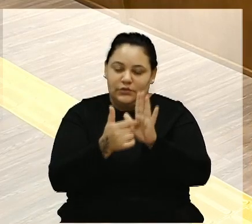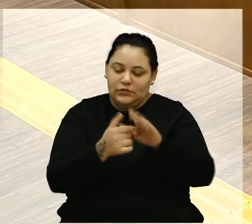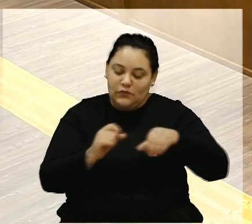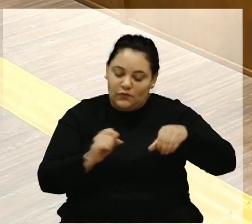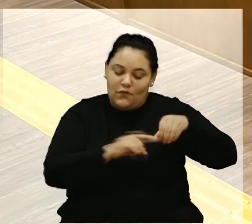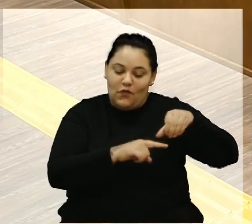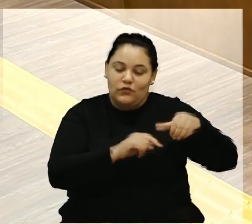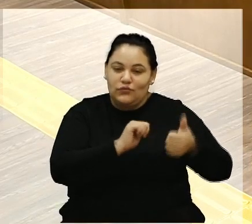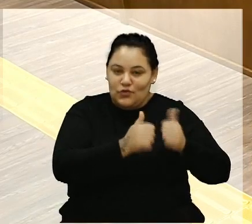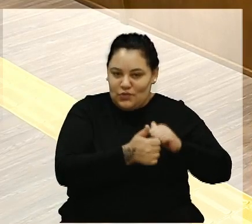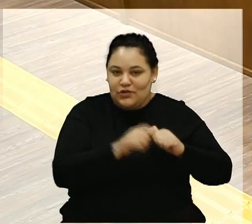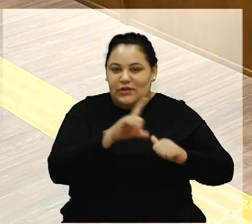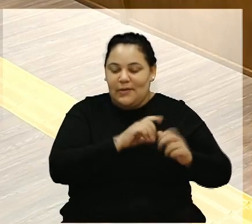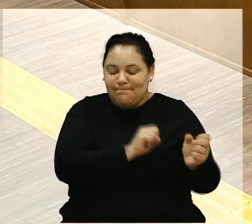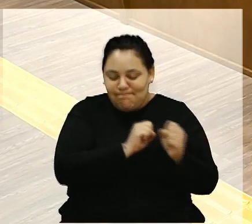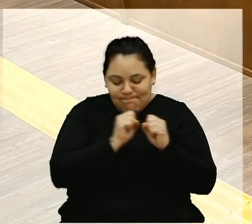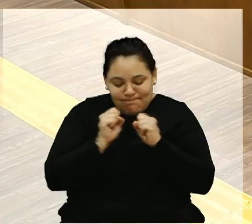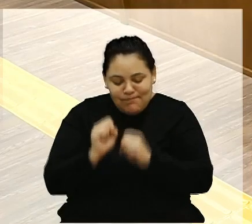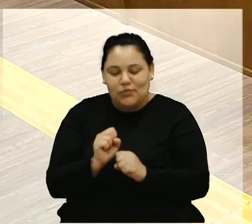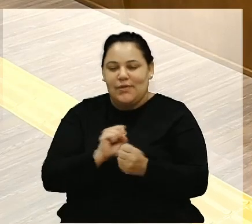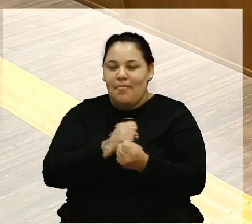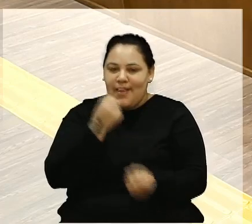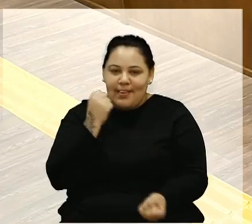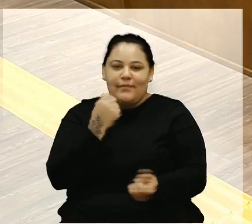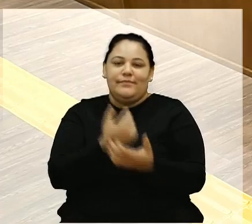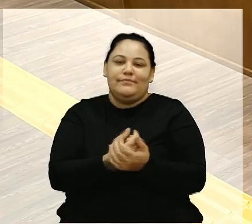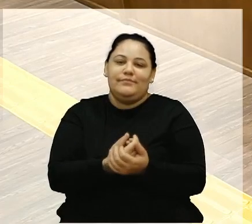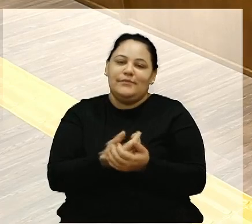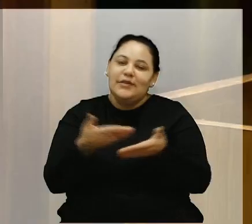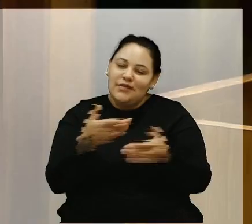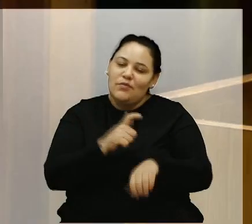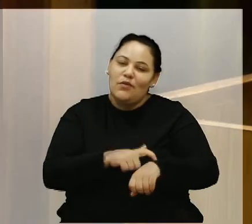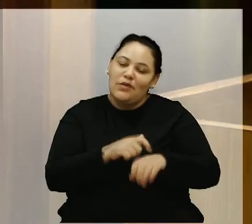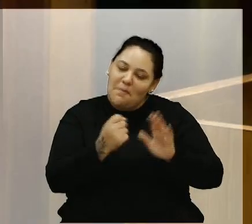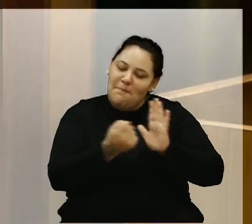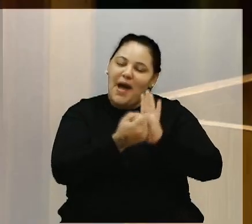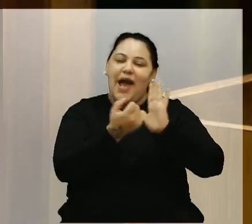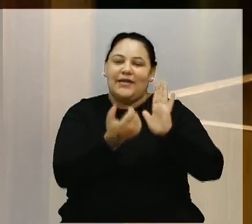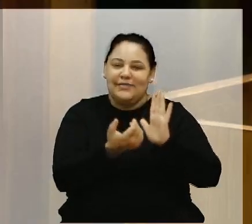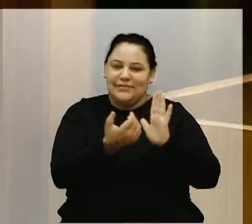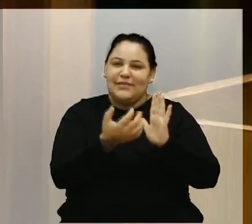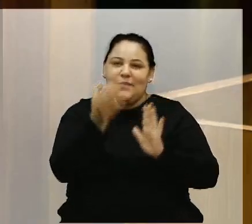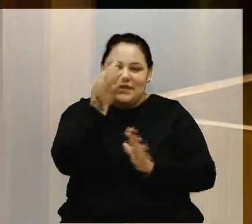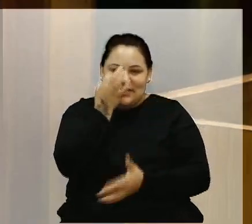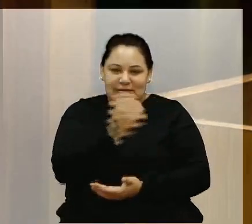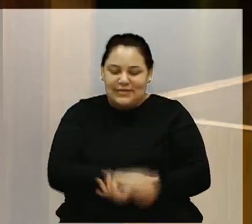poder muito grande e nesse momento ele marca presença, marca território. Era isso, meu muito obrigado.